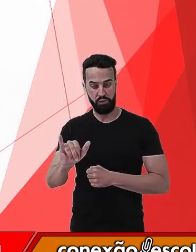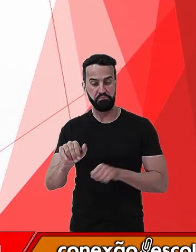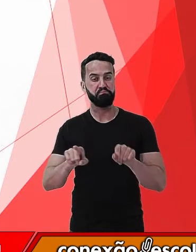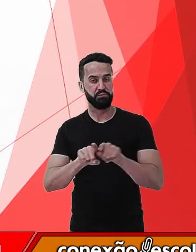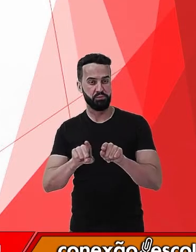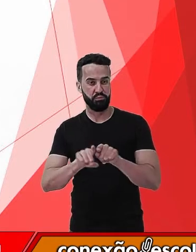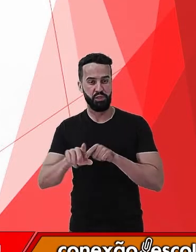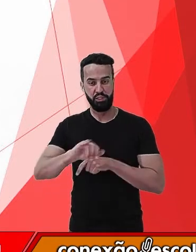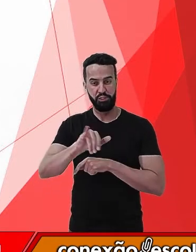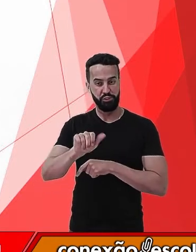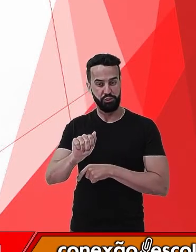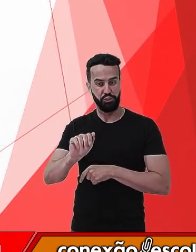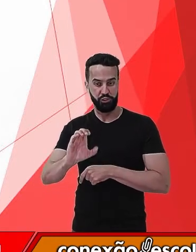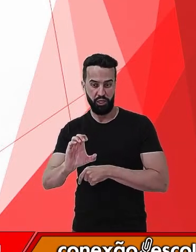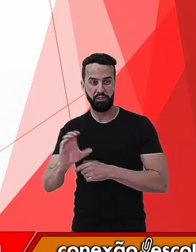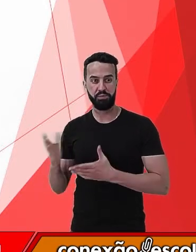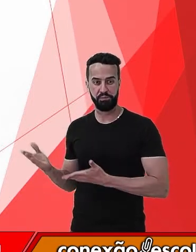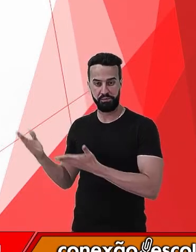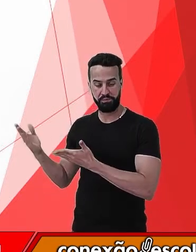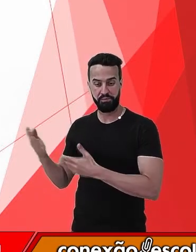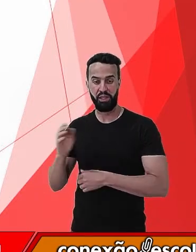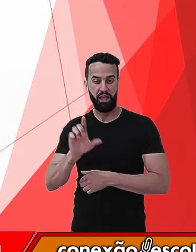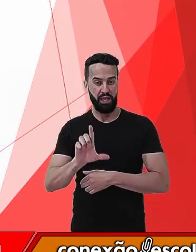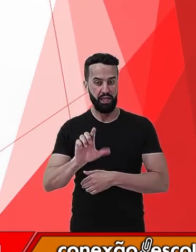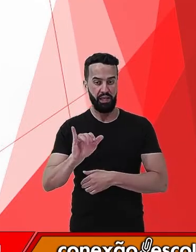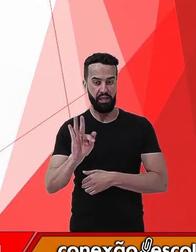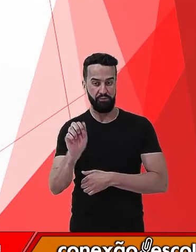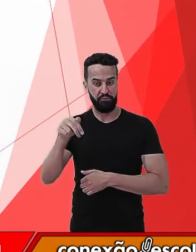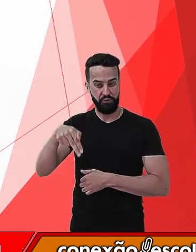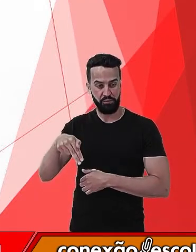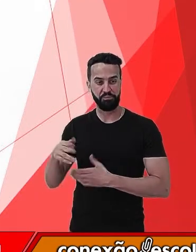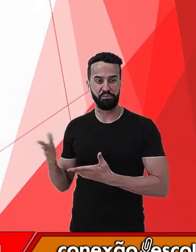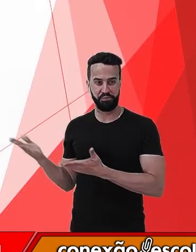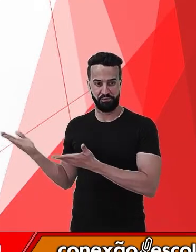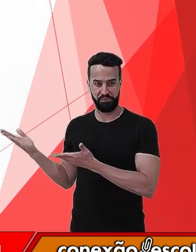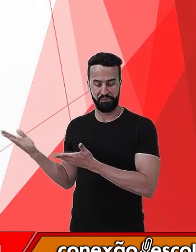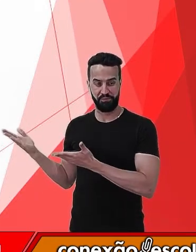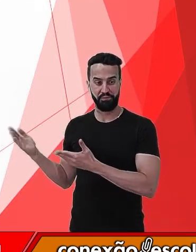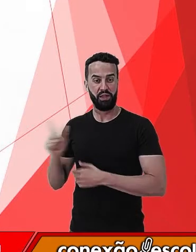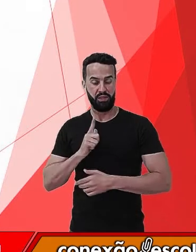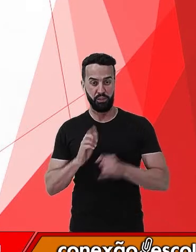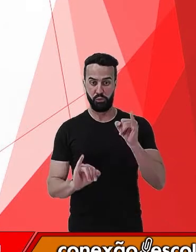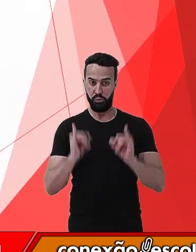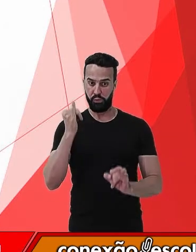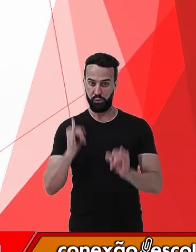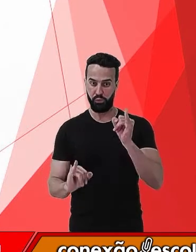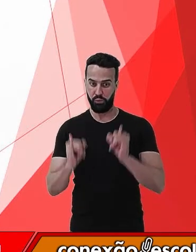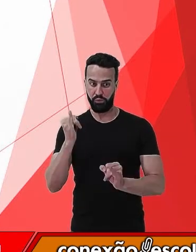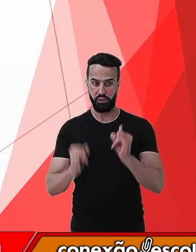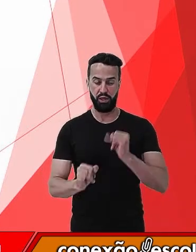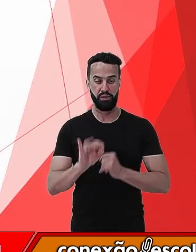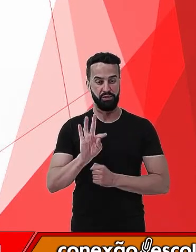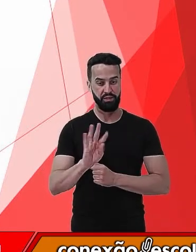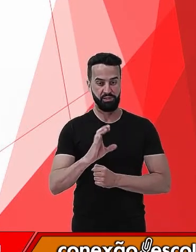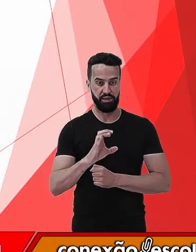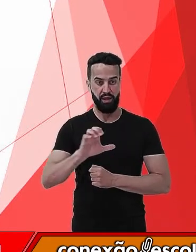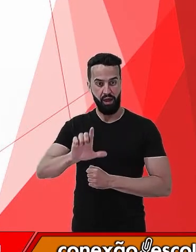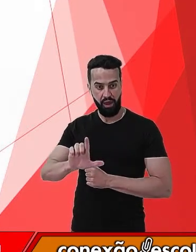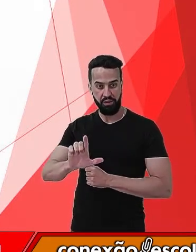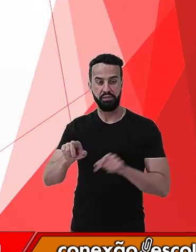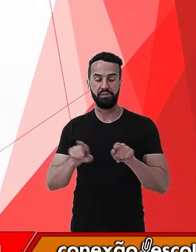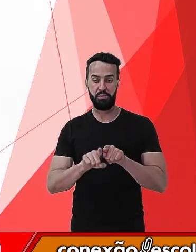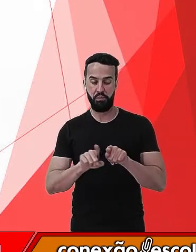são áreas marcadas pela abertura econômica e pela modernização. Os quadradinhos brancos na